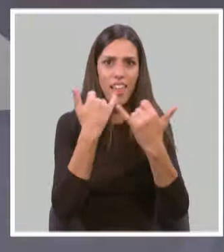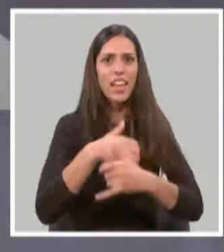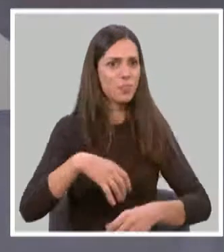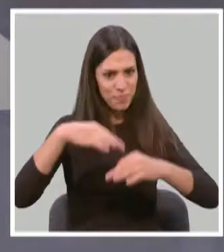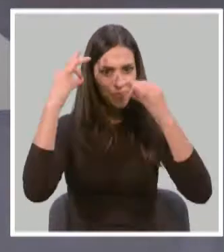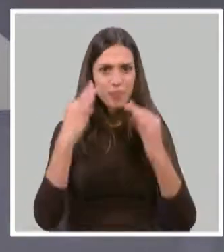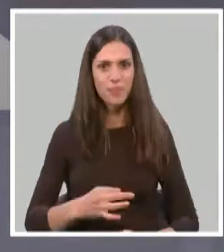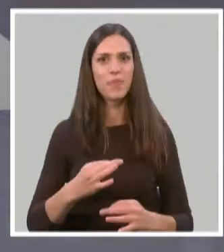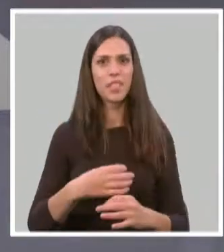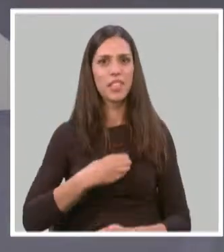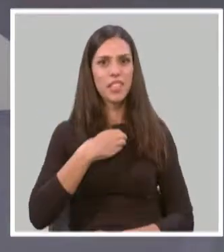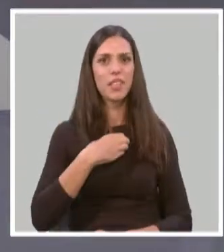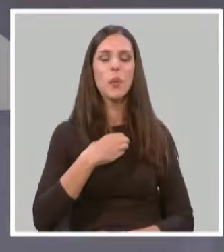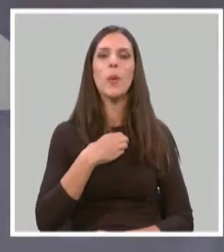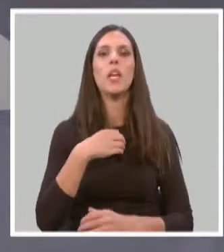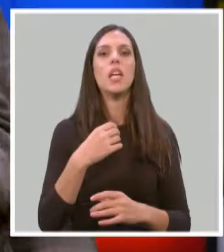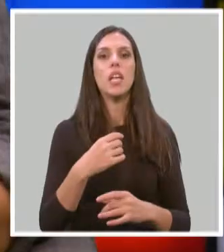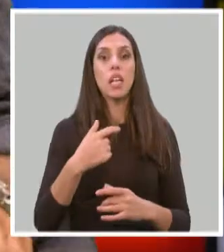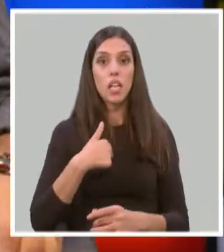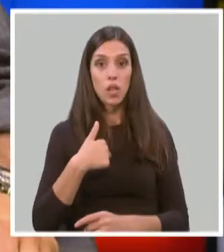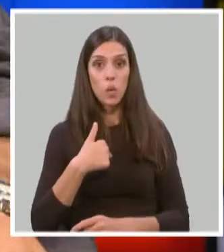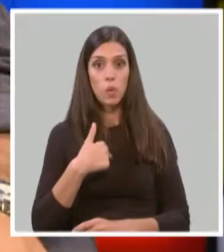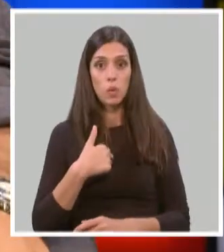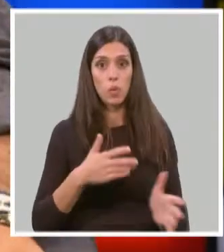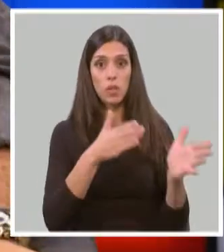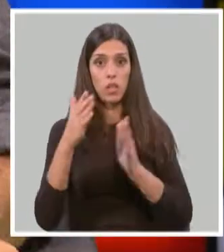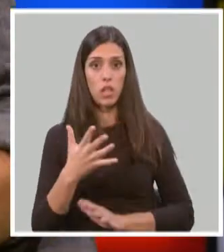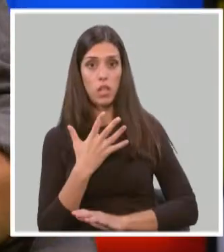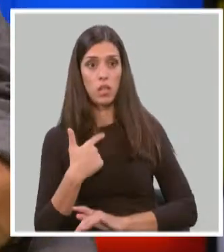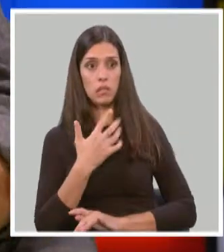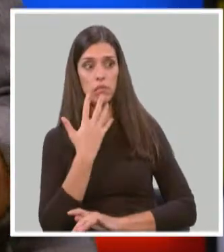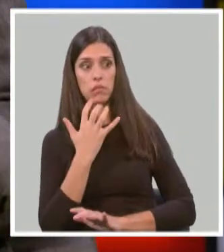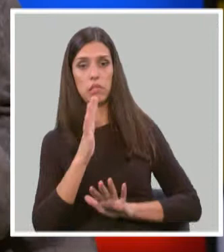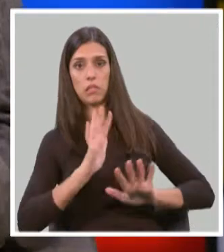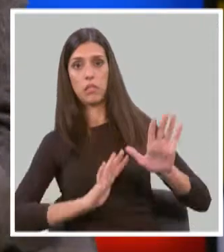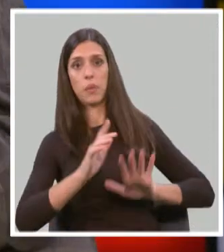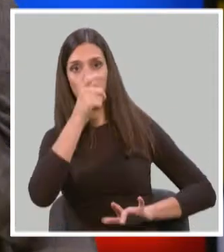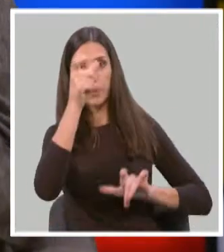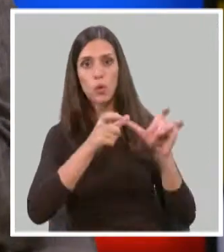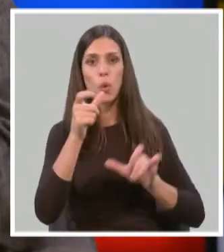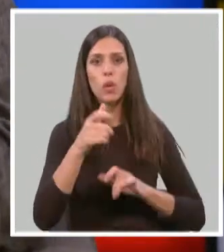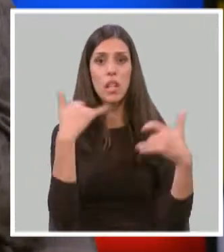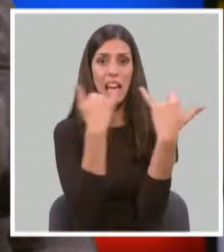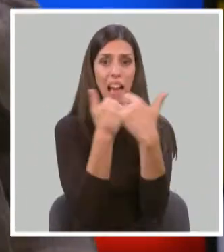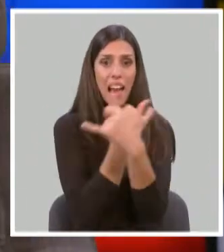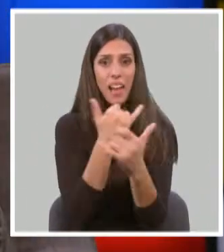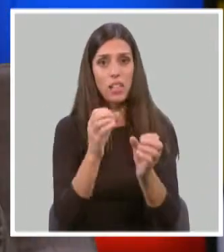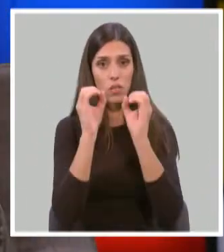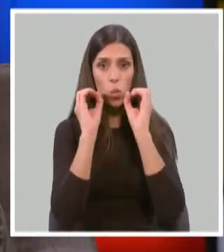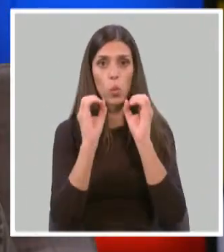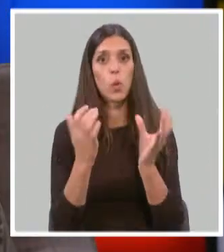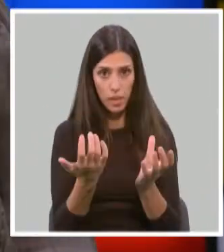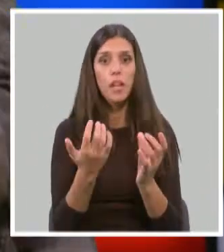há. Aliás, eu tenho medo é das pessoas que não riem descontroladamente. Há um